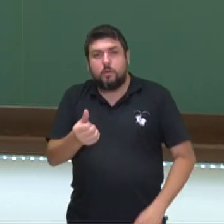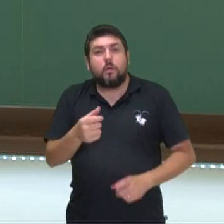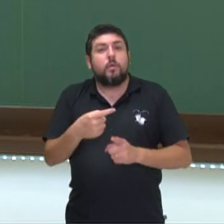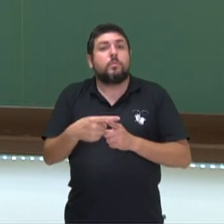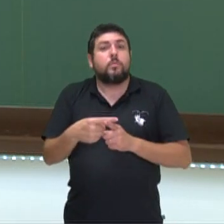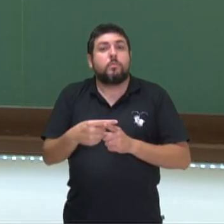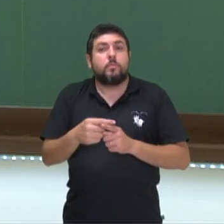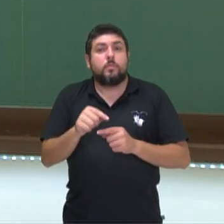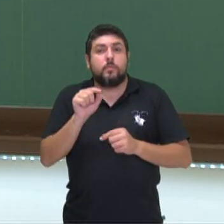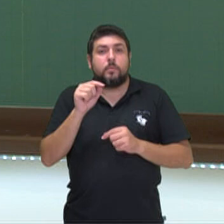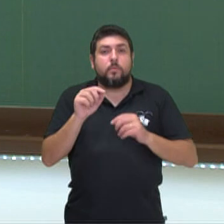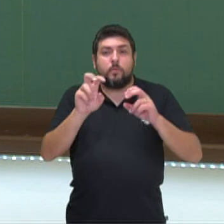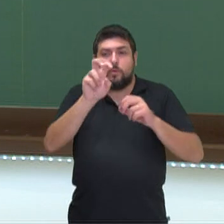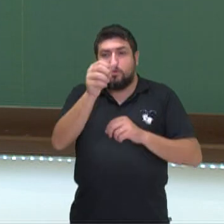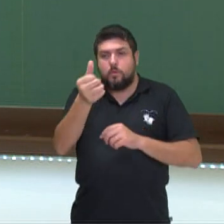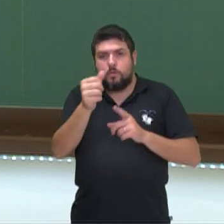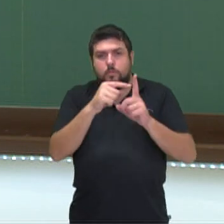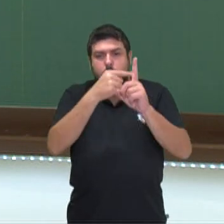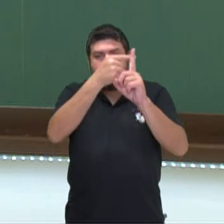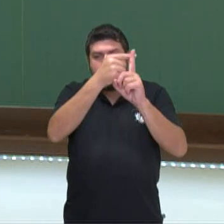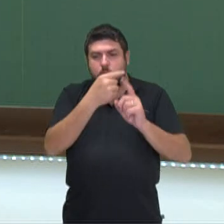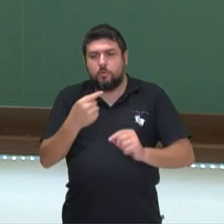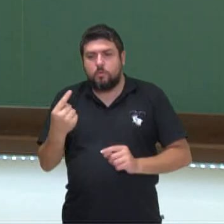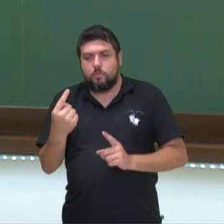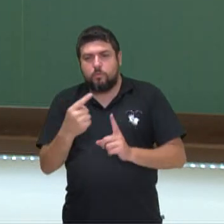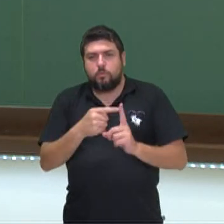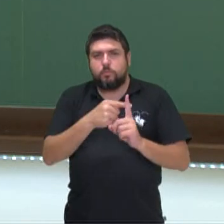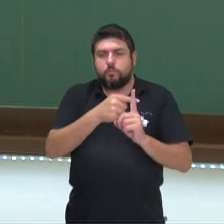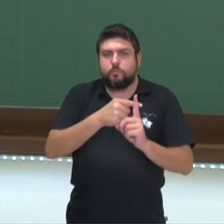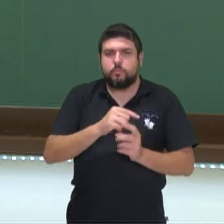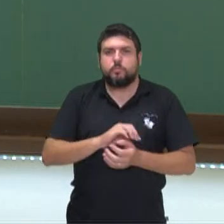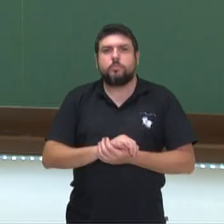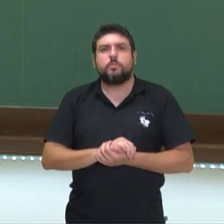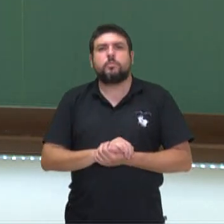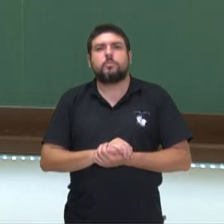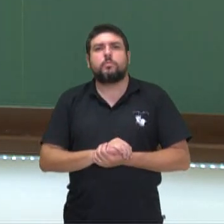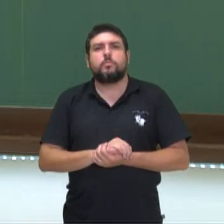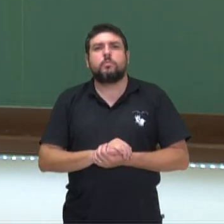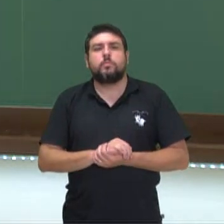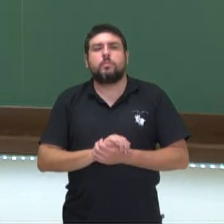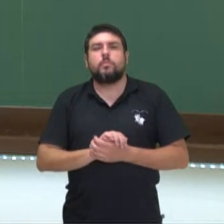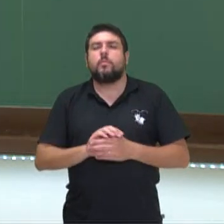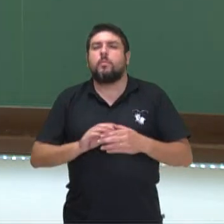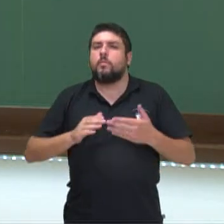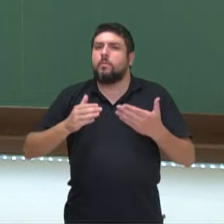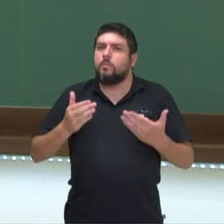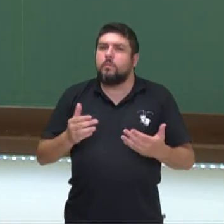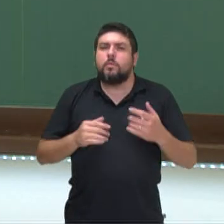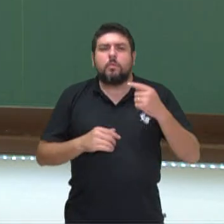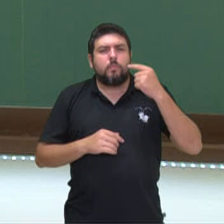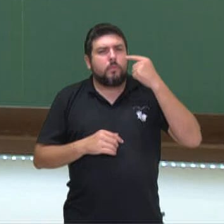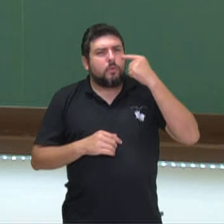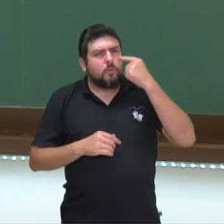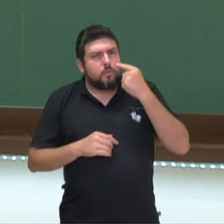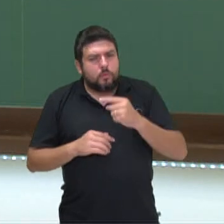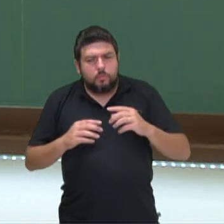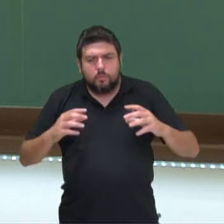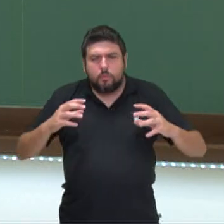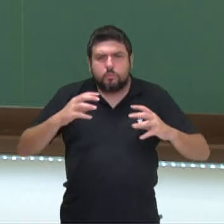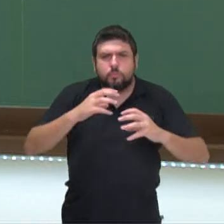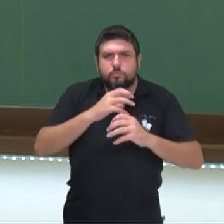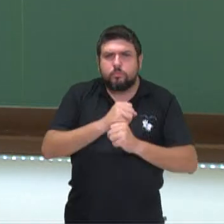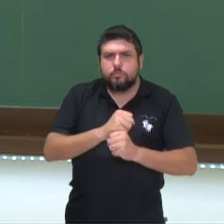números positivos, ok? O que a gente faz, então, para descobrir a pontuação